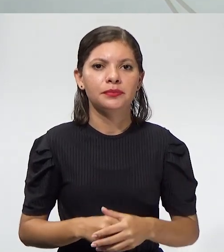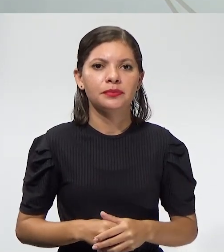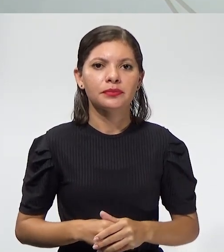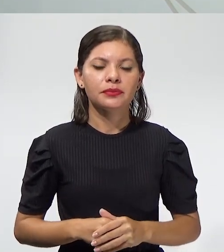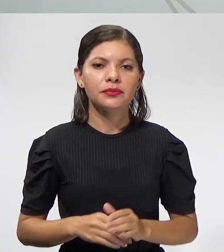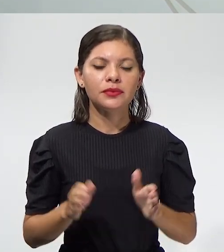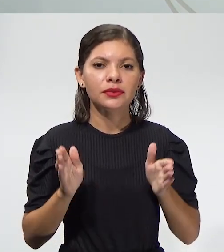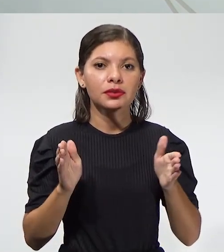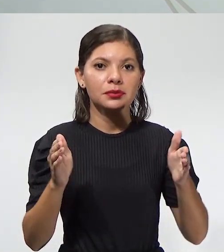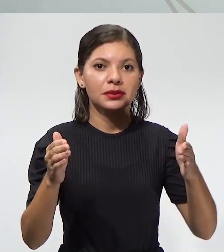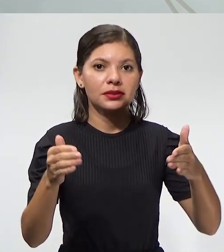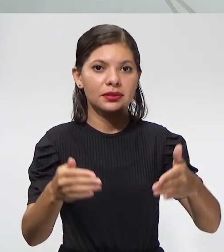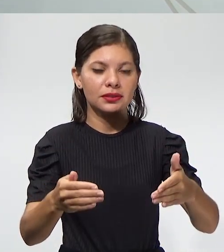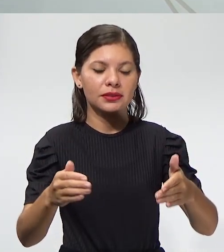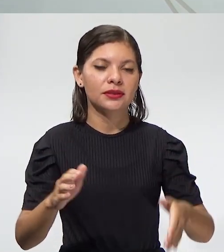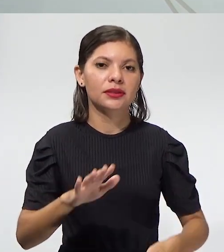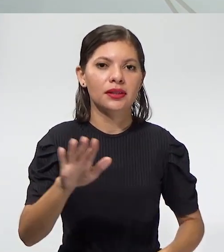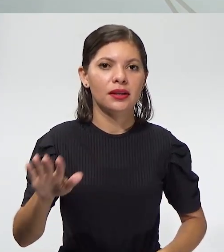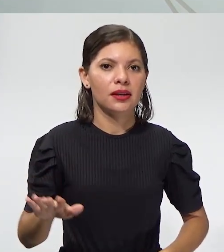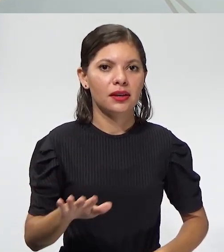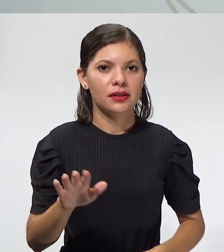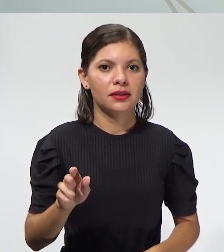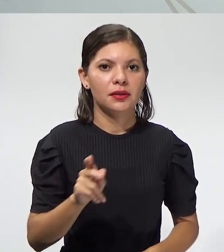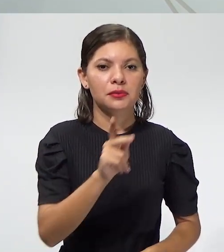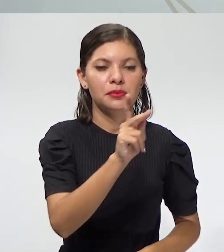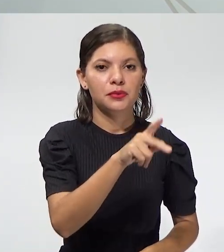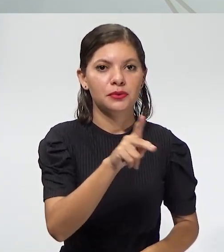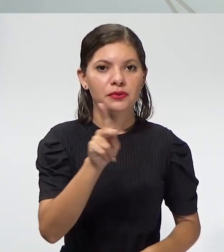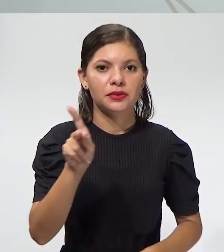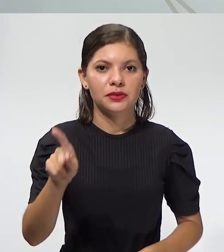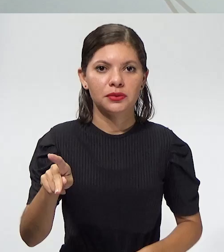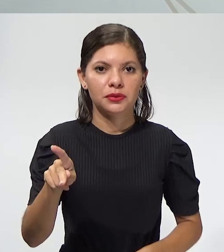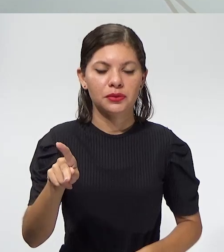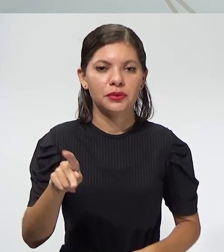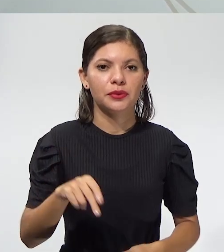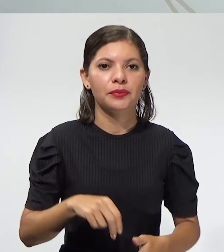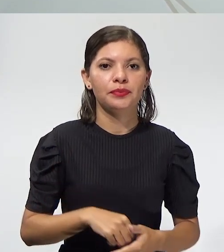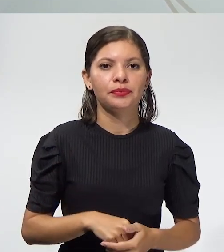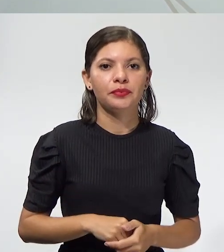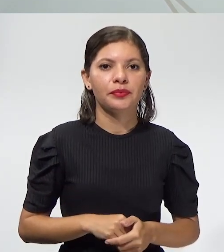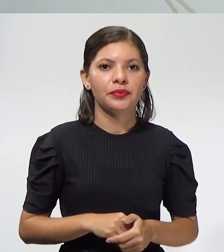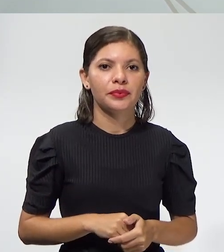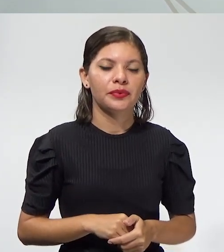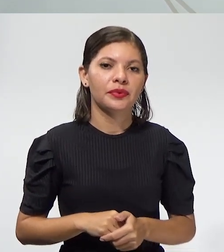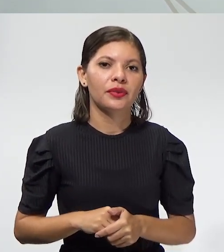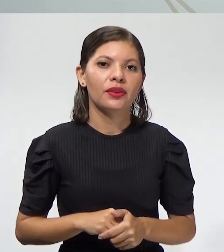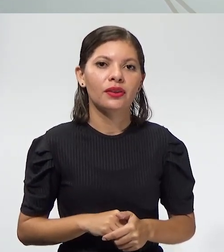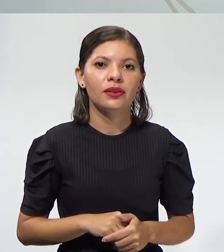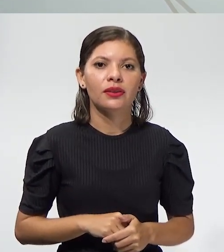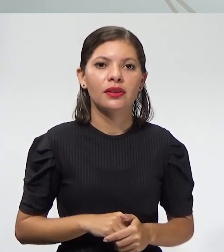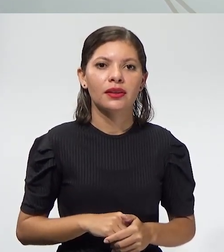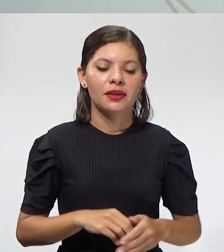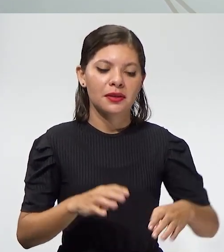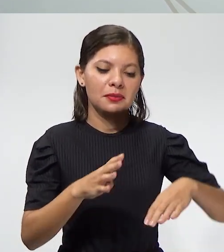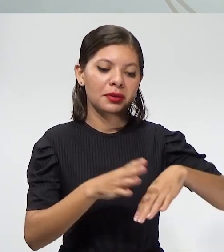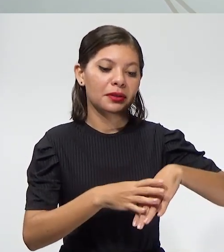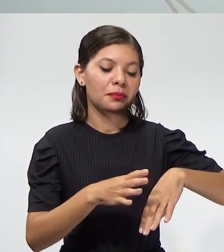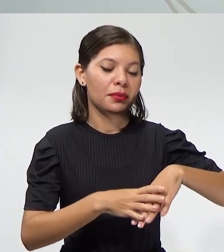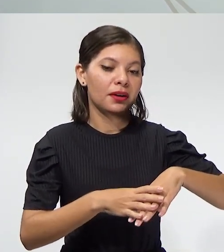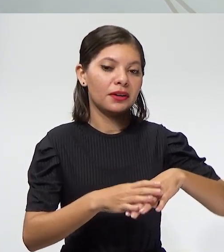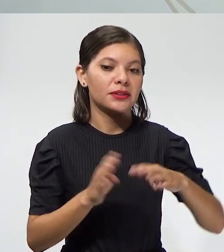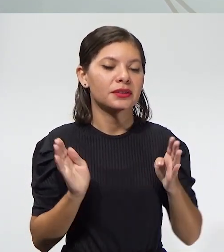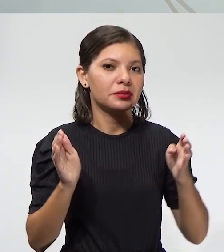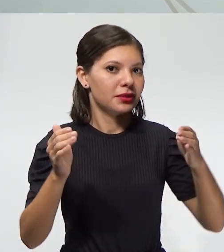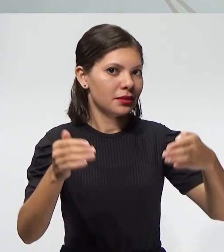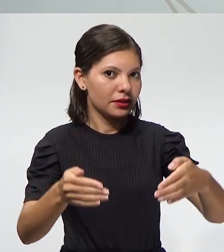a multidisciplinaridade, porque nós temos os especialistas. Então vocês vão ter um professor que é mais especialista em determinado assunto, por exemplo,